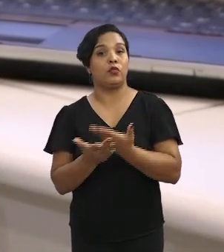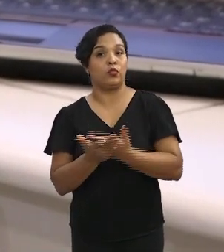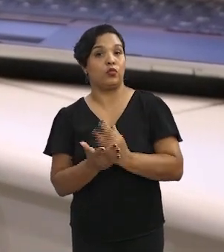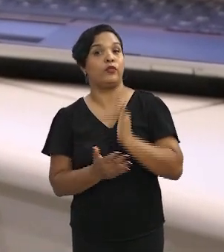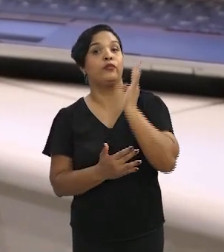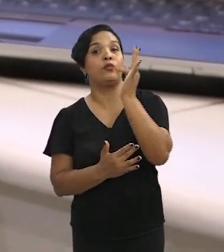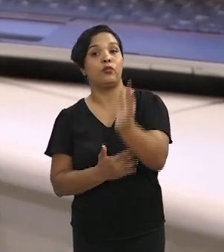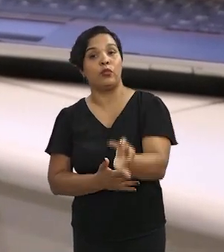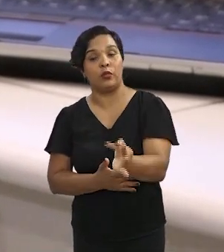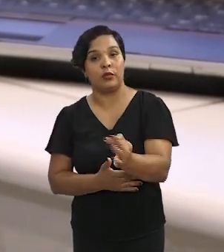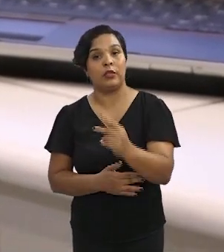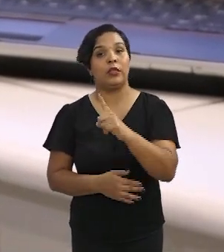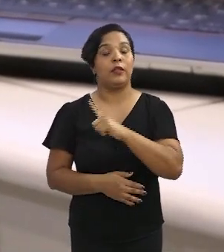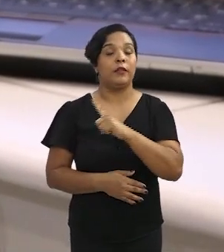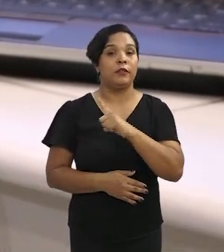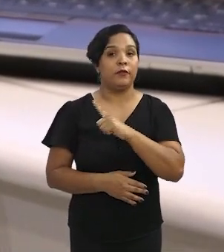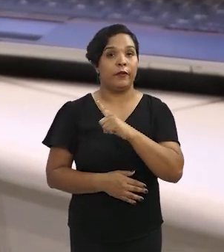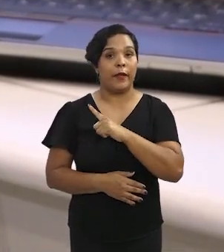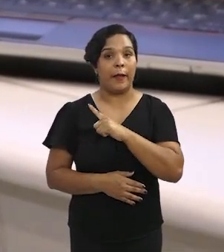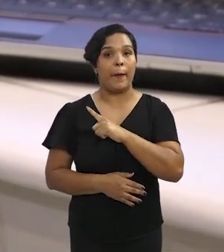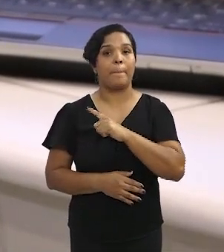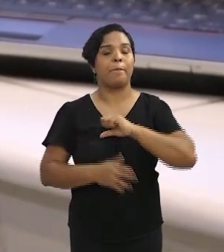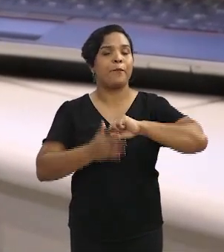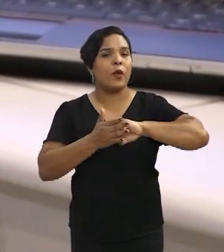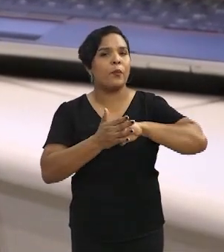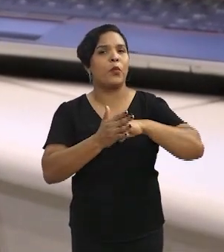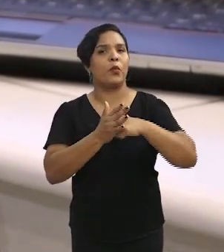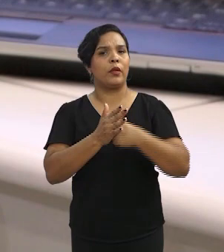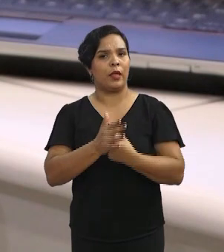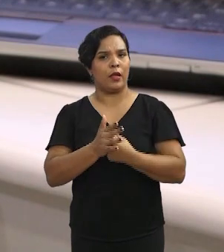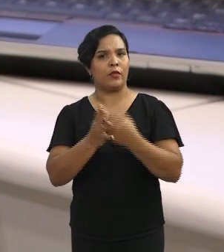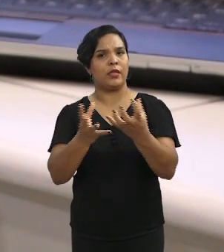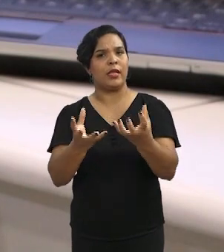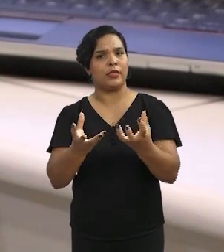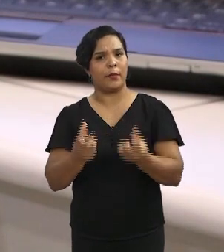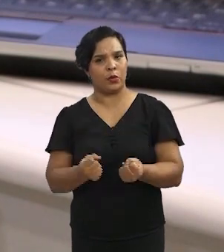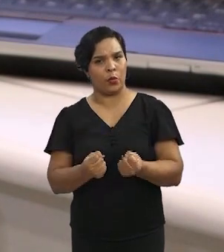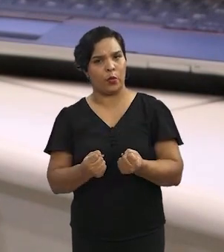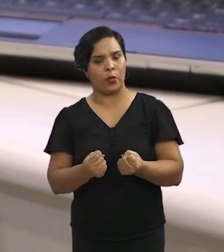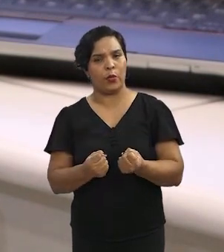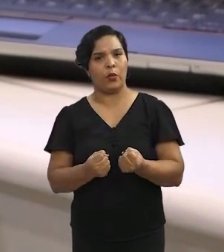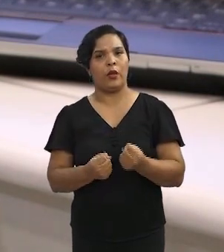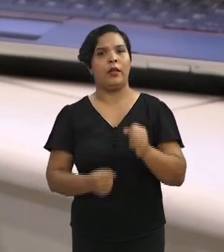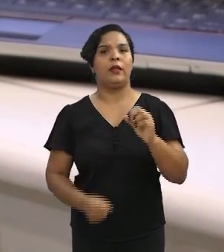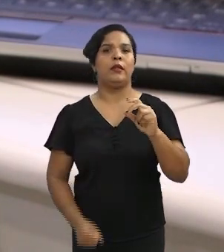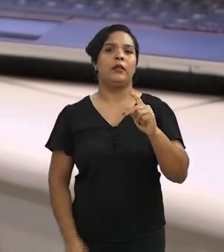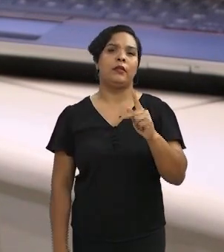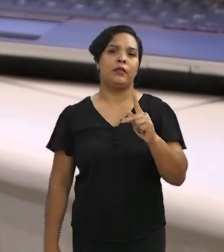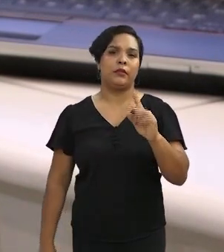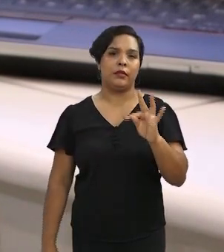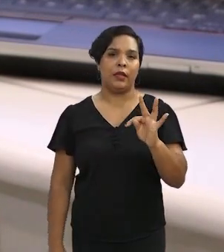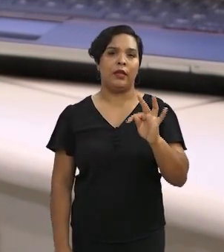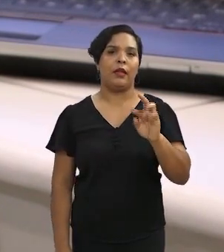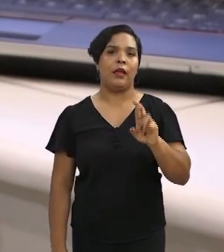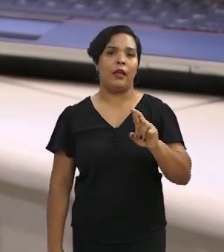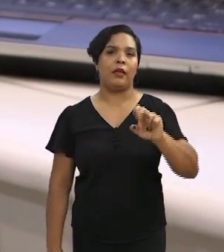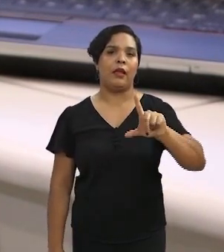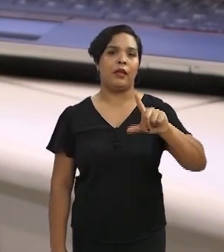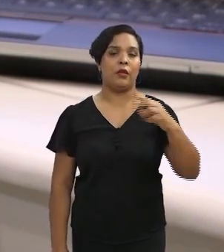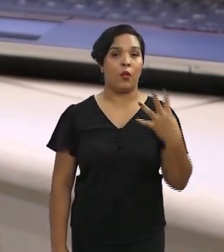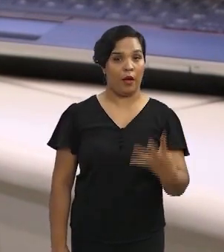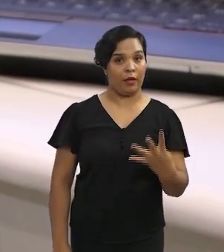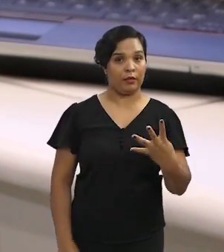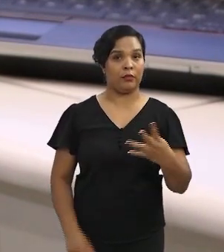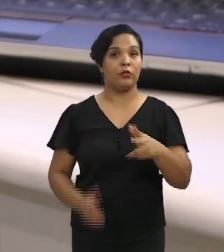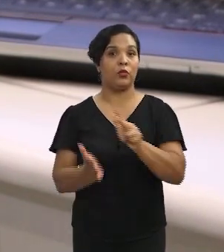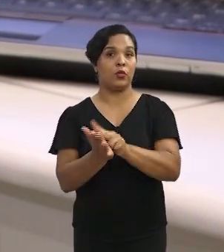nos estudos futuros, né, houver um bloqueio desse receptor, né, do receptor TLR4,